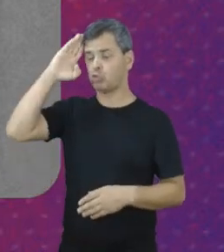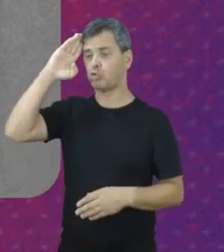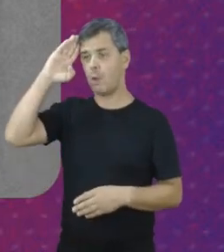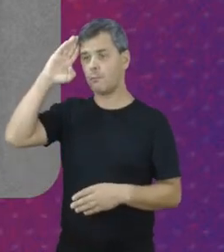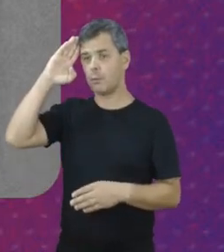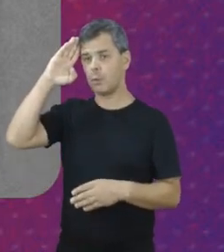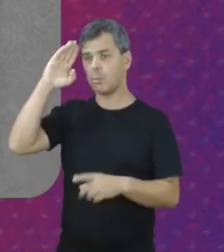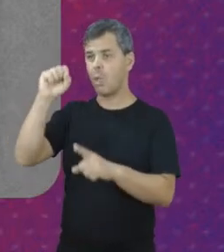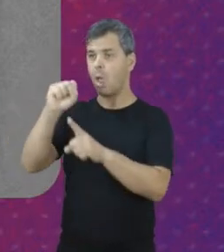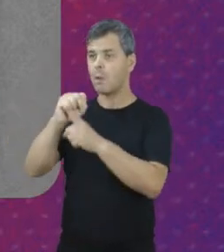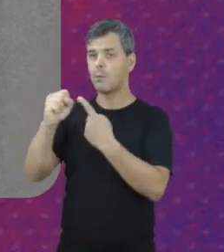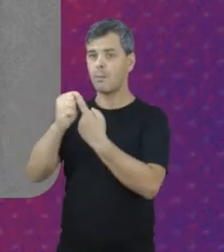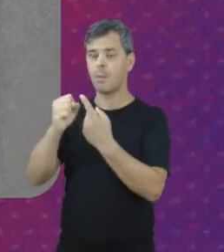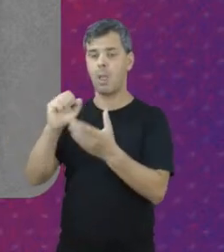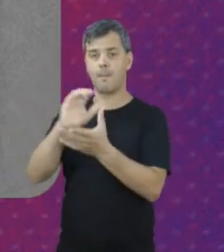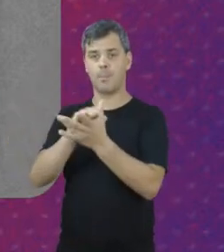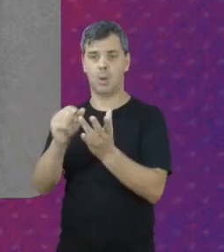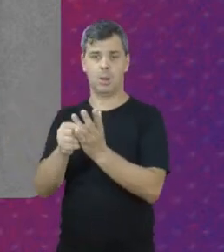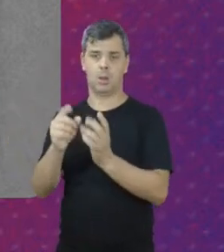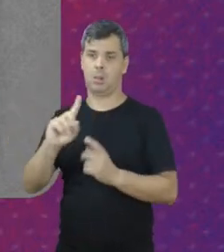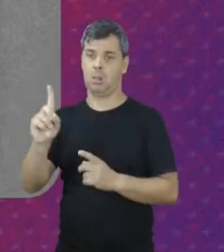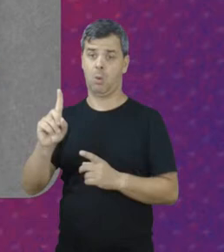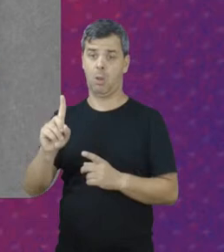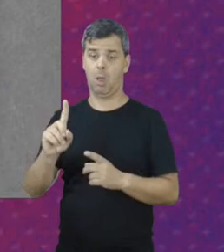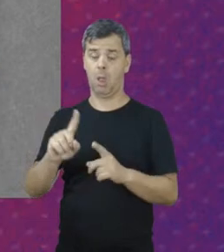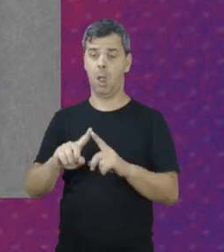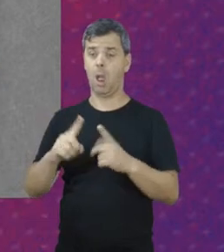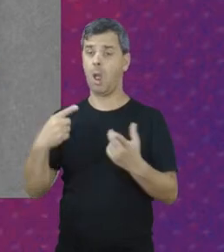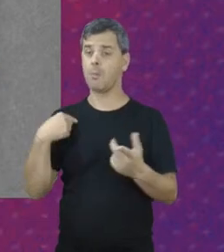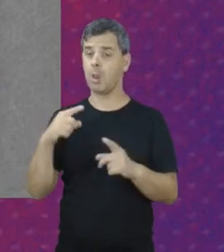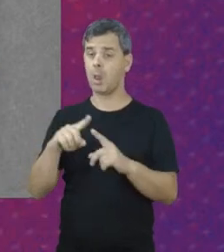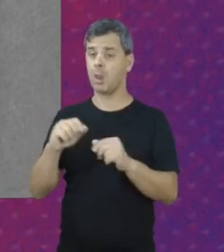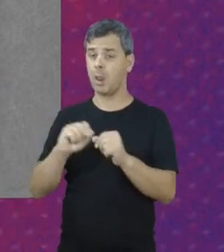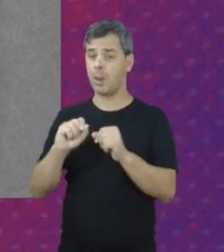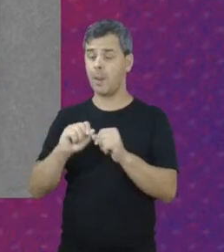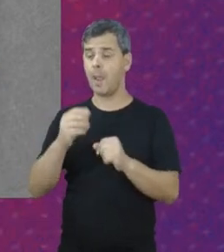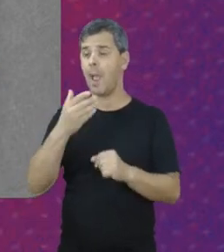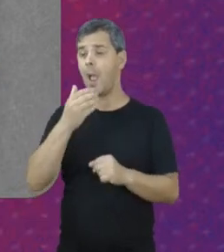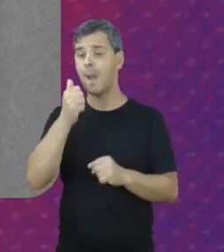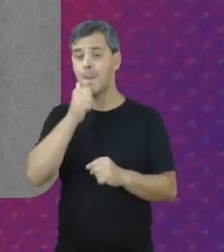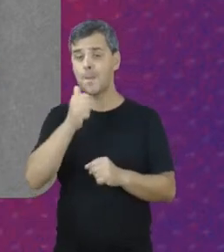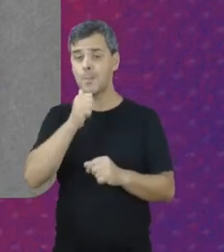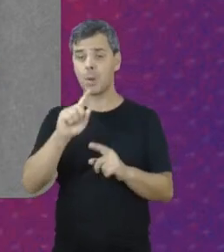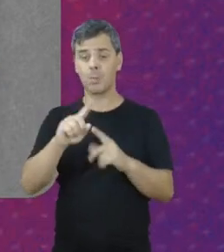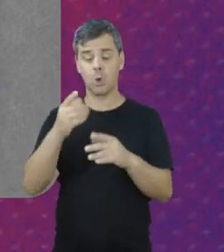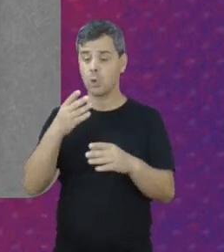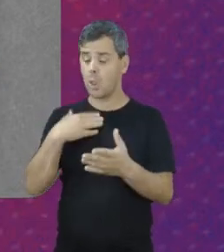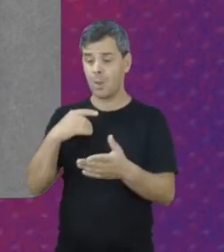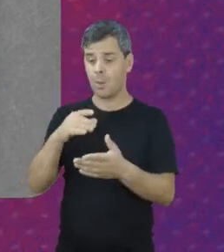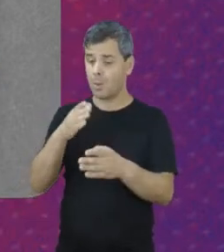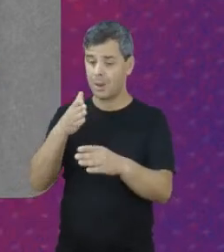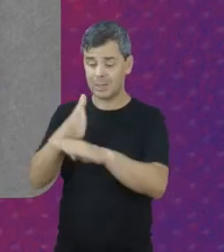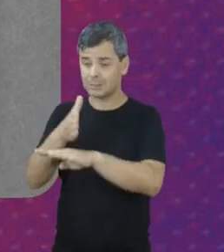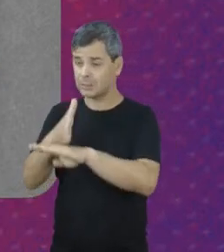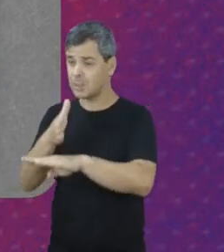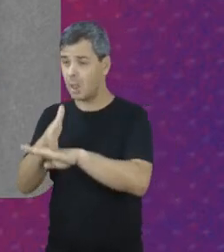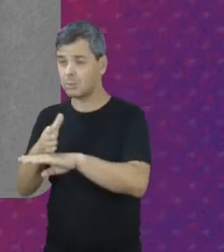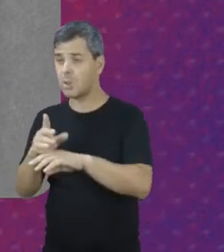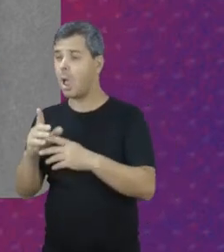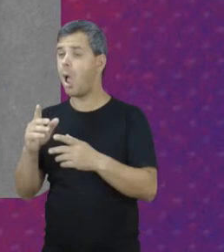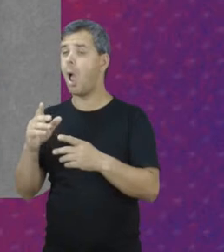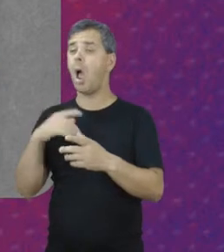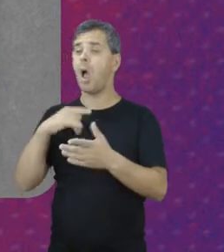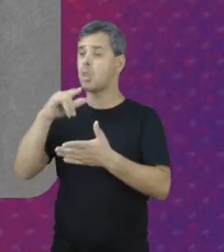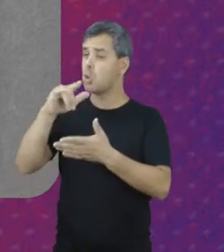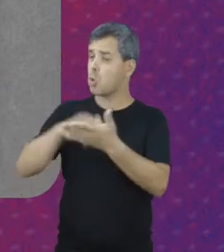conjugal. Mas isso não era à toa, né? Isso é de uma forma que faz com que a mulher ela não tenha acesso a documentos, contas,